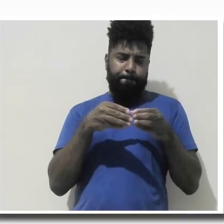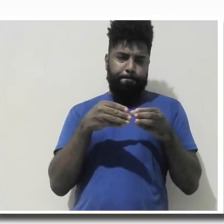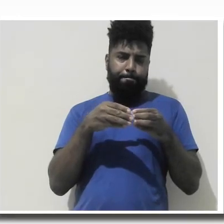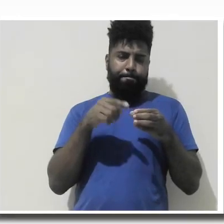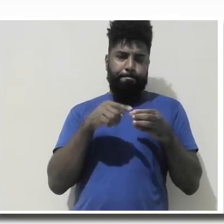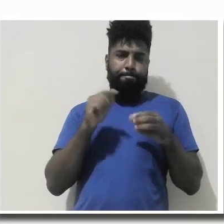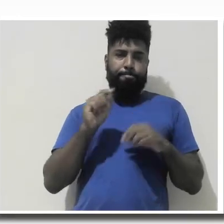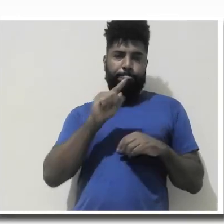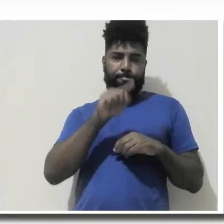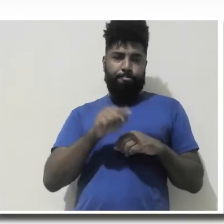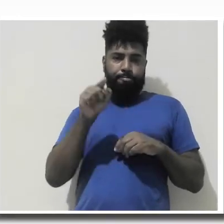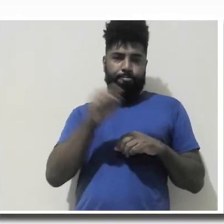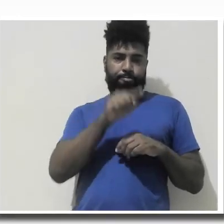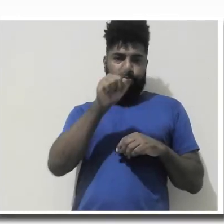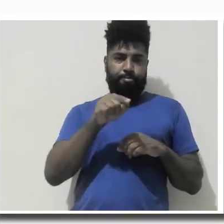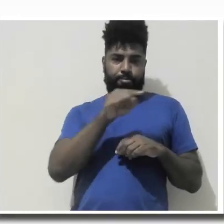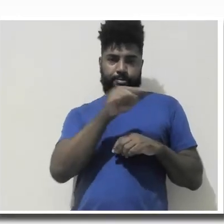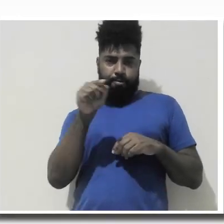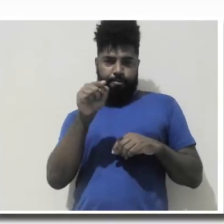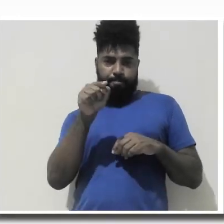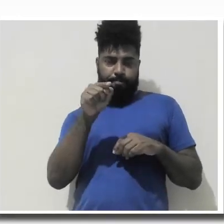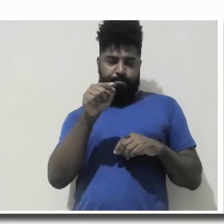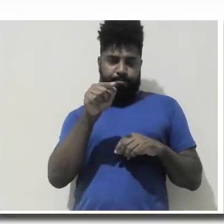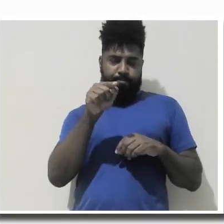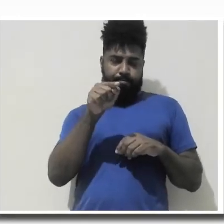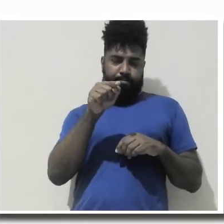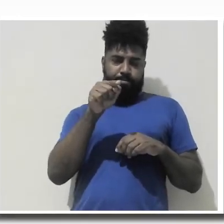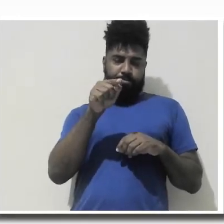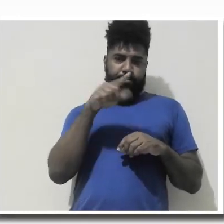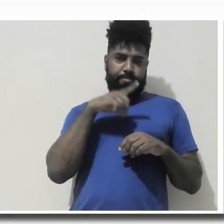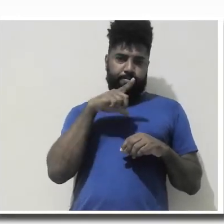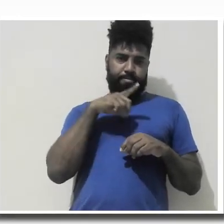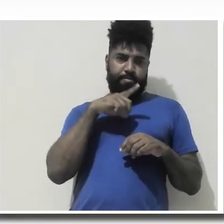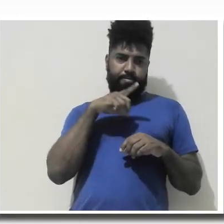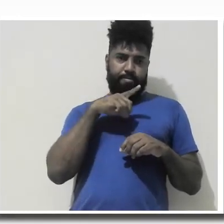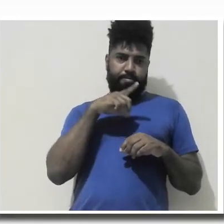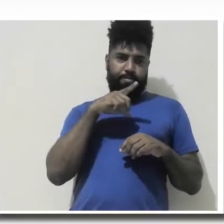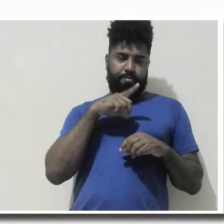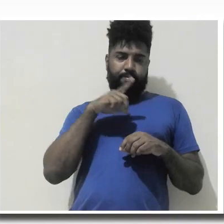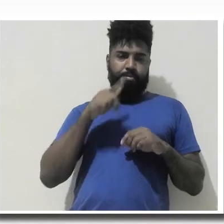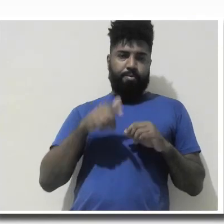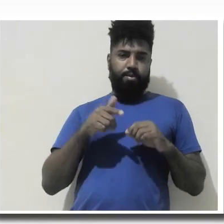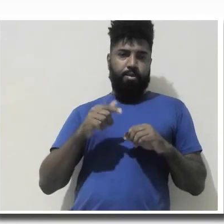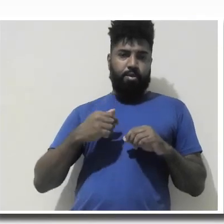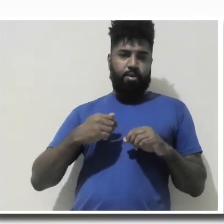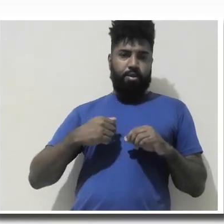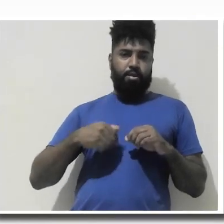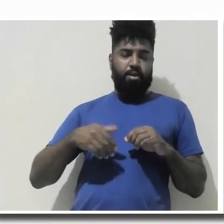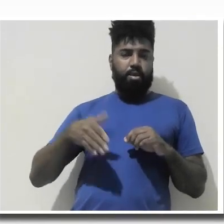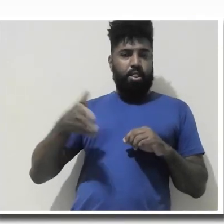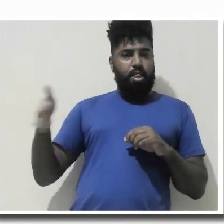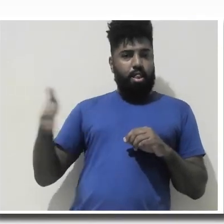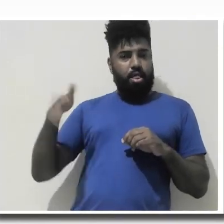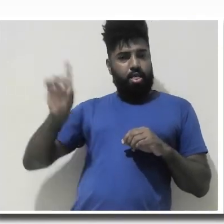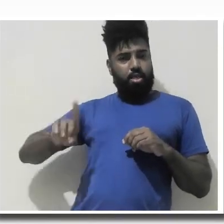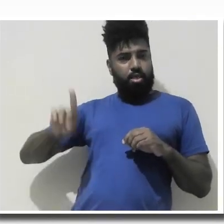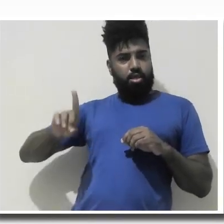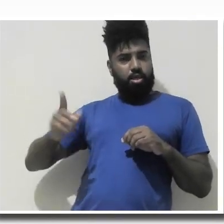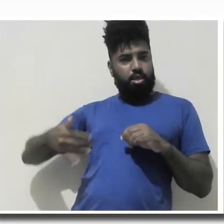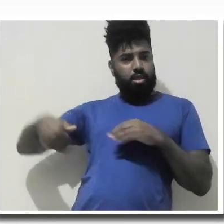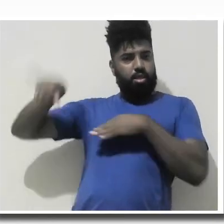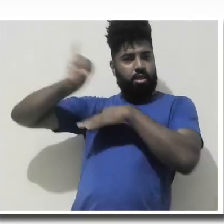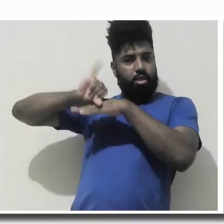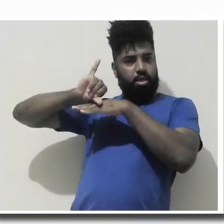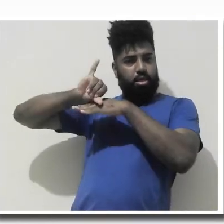com um asterisco em sua região superior direita,